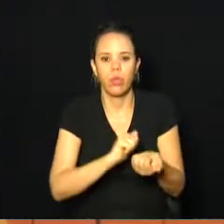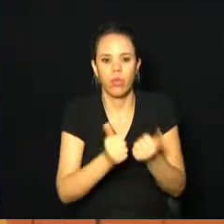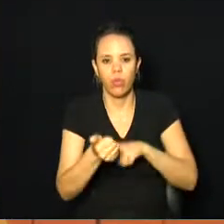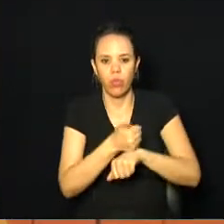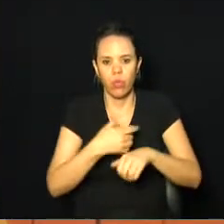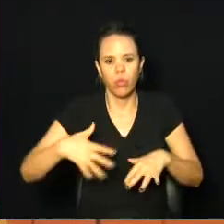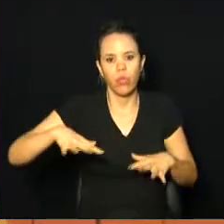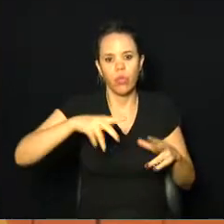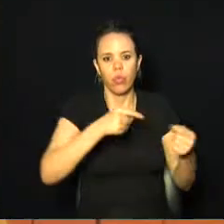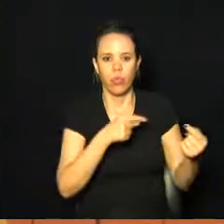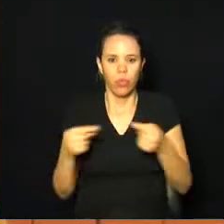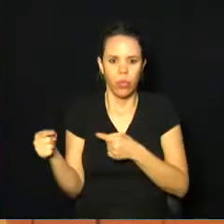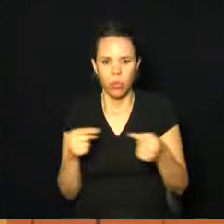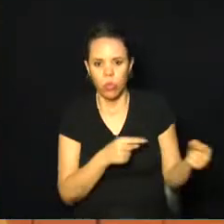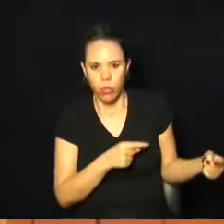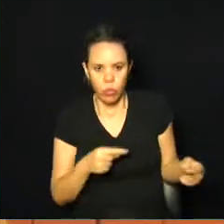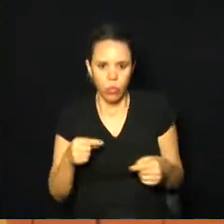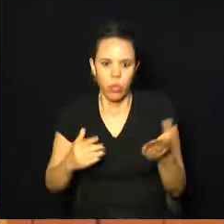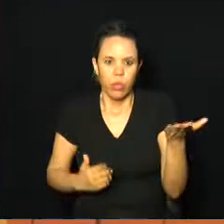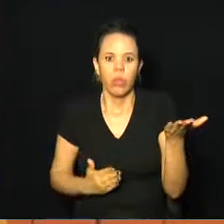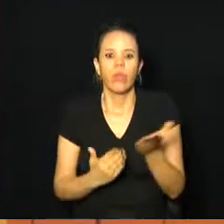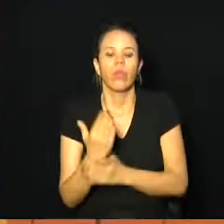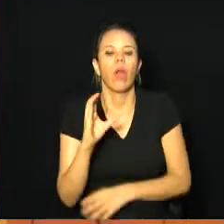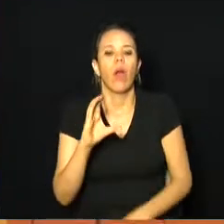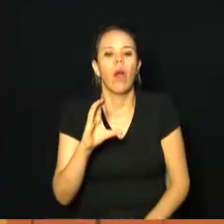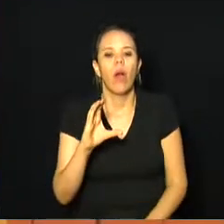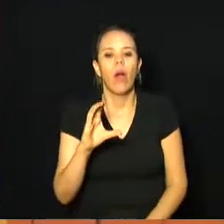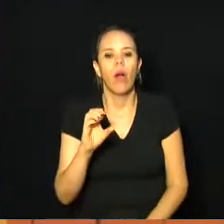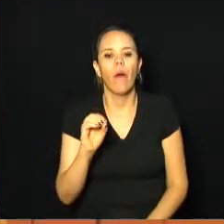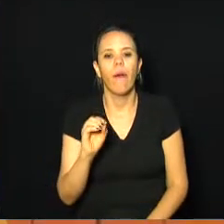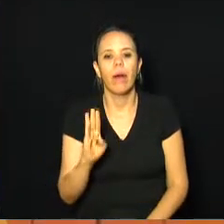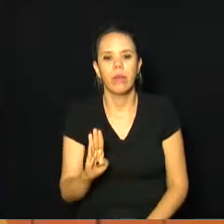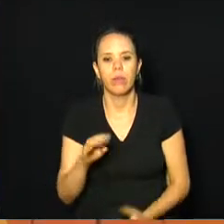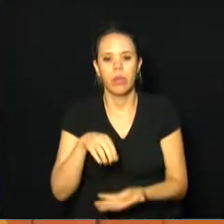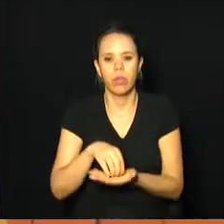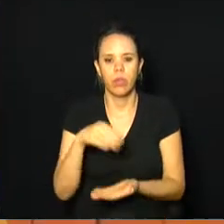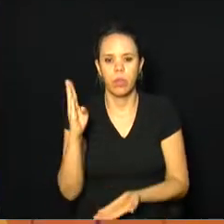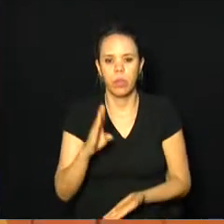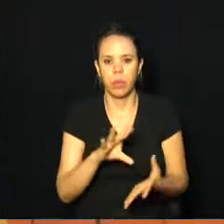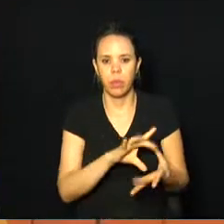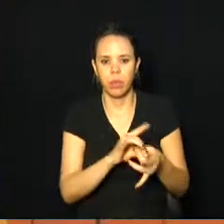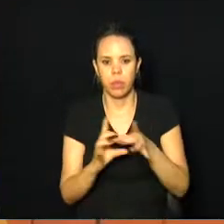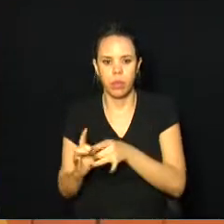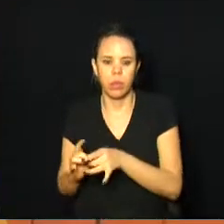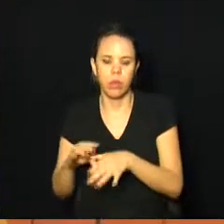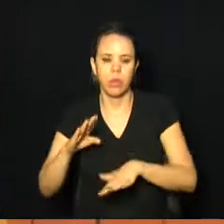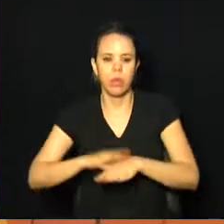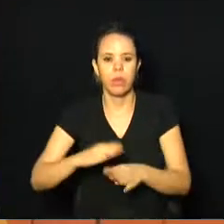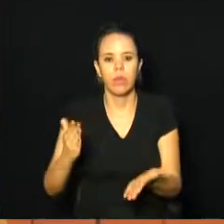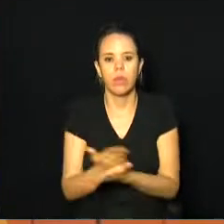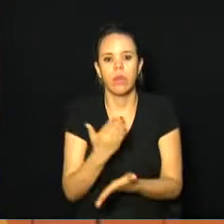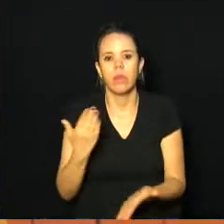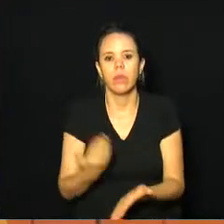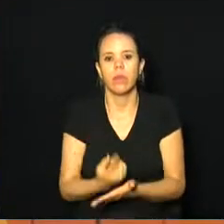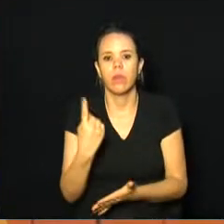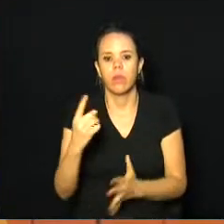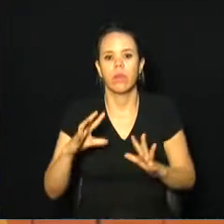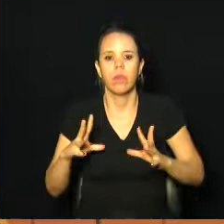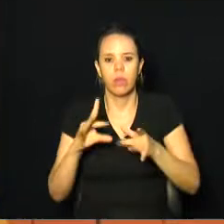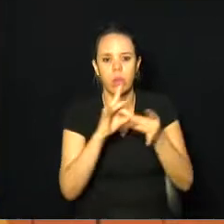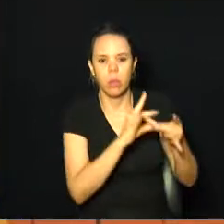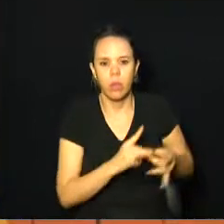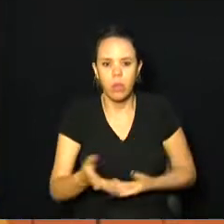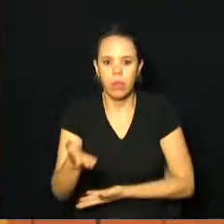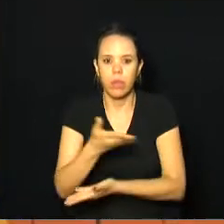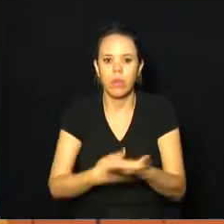modalidades concorrentes, eleito pelo COB, Comitê Olímpico Brasileiro. Autor do livro Um por Todos, Todos